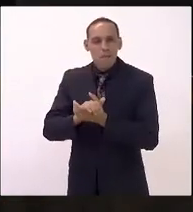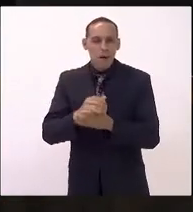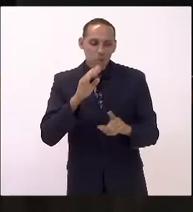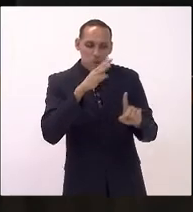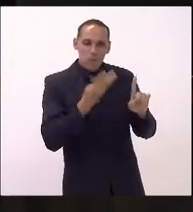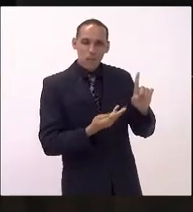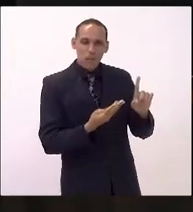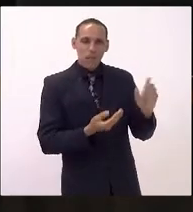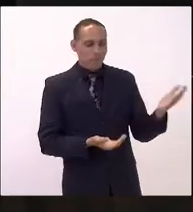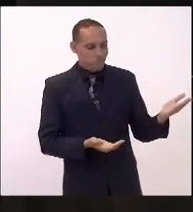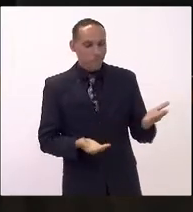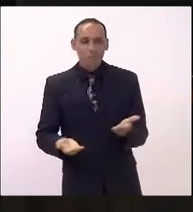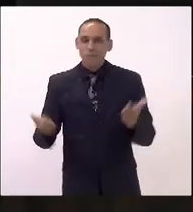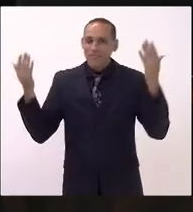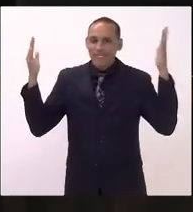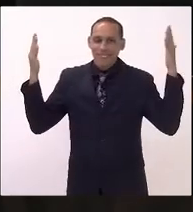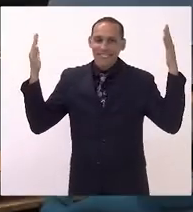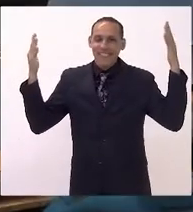homenageado.